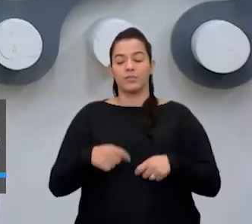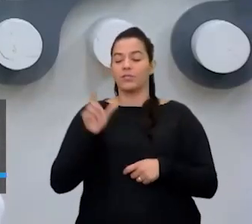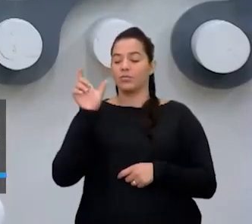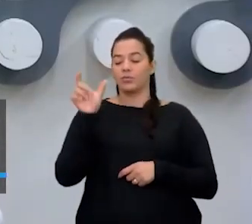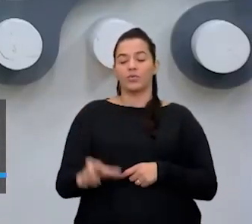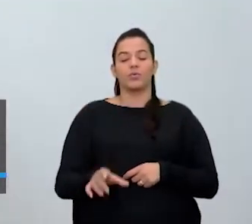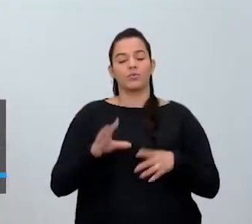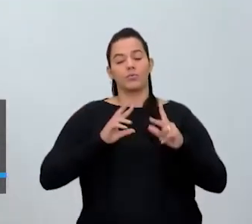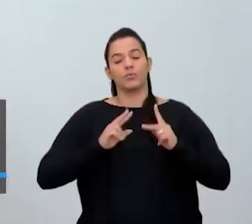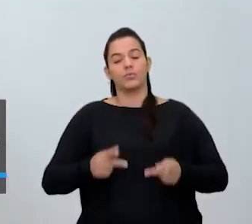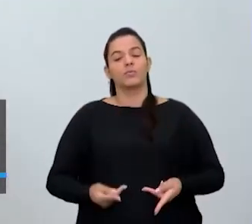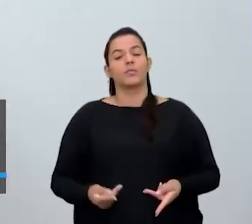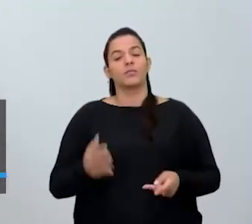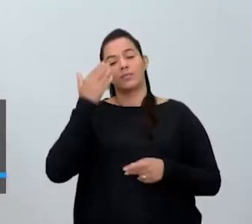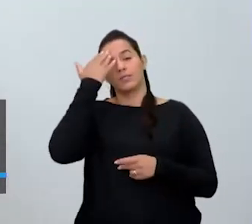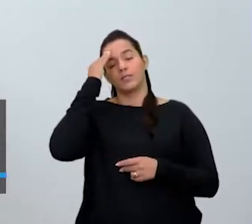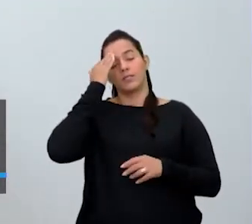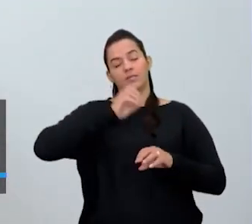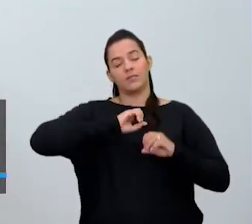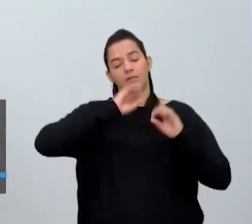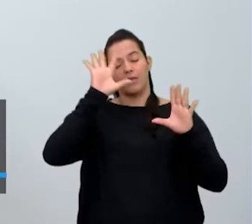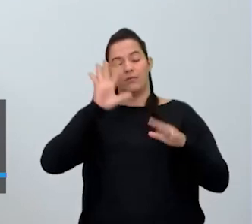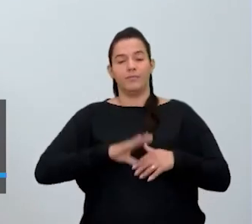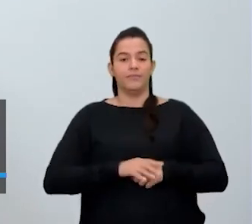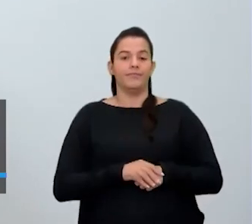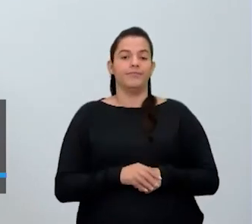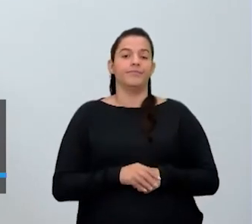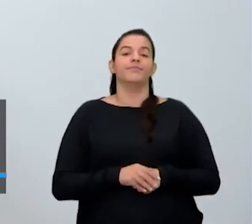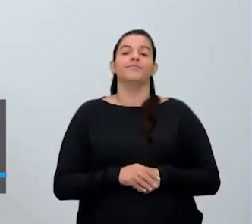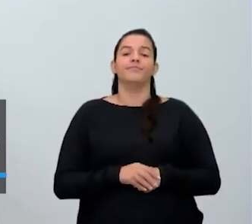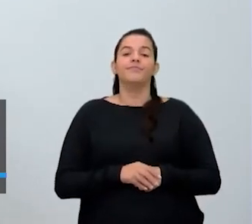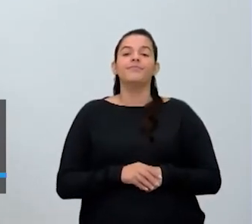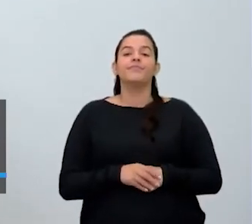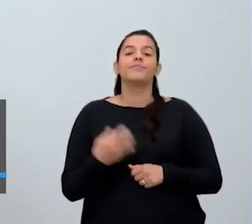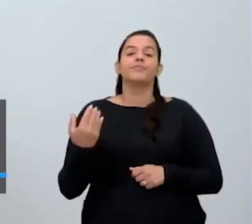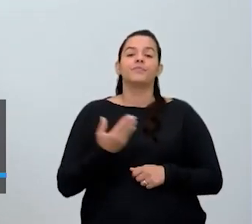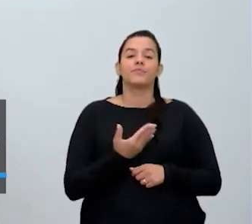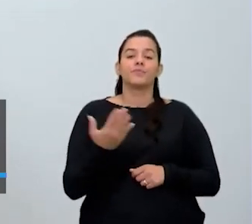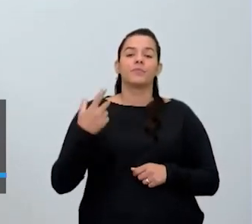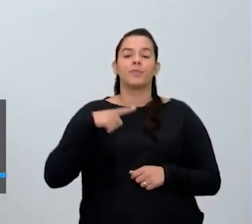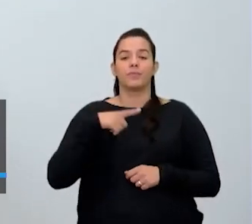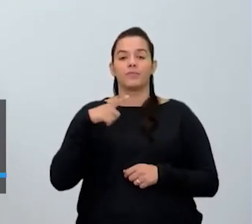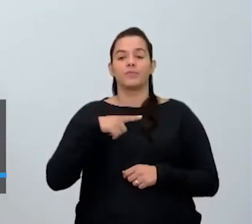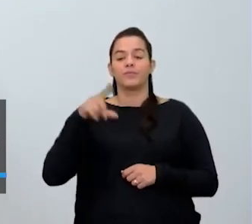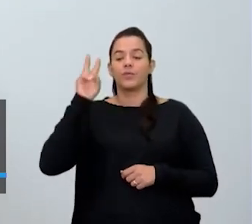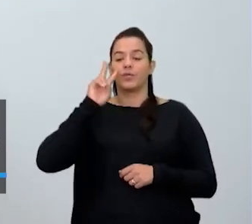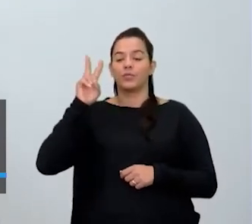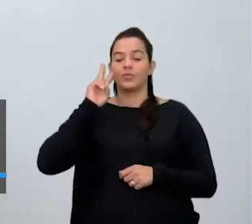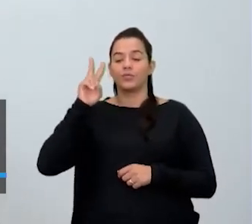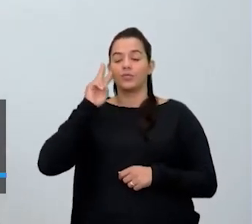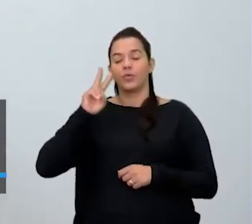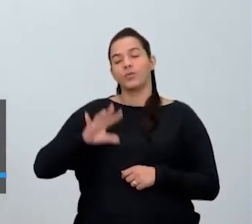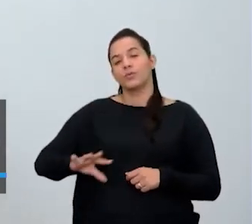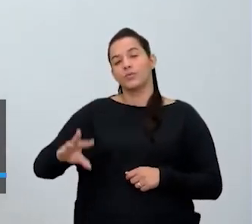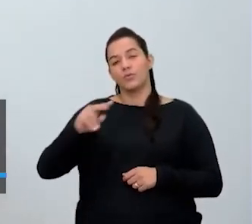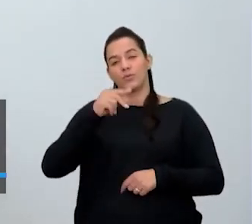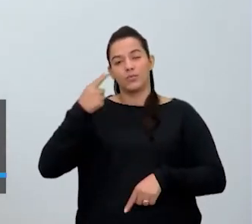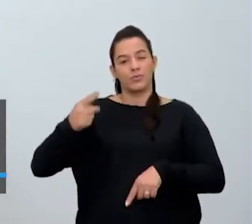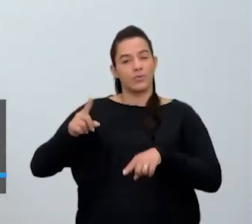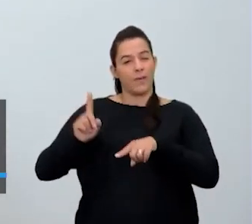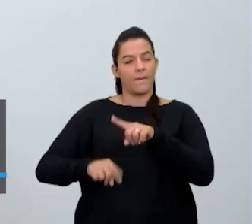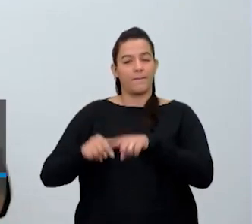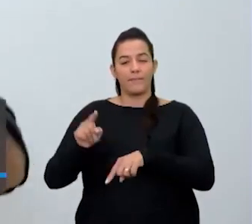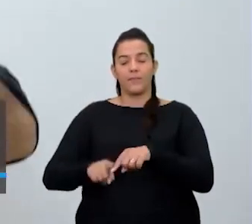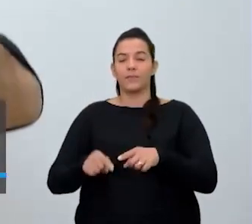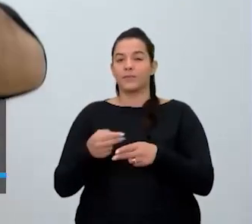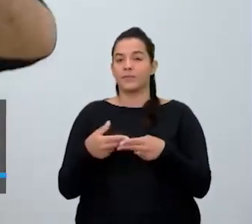humano. Isso, tem que ser compreendido na perspectiva de uma construção histórica, de um produto da história, né?